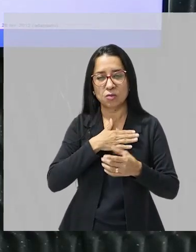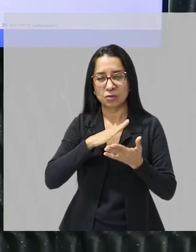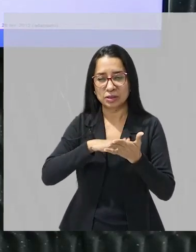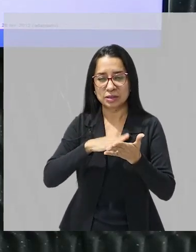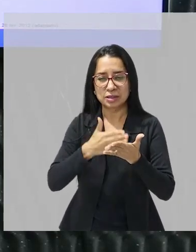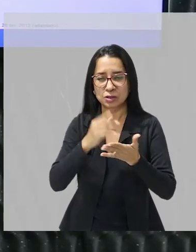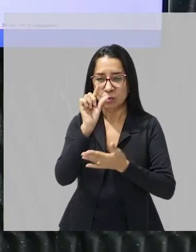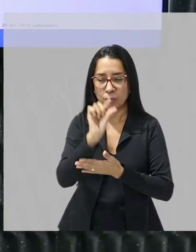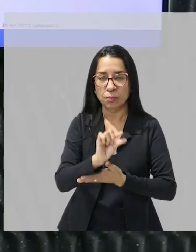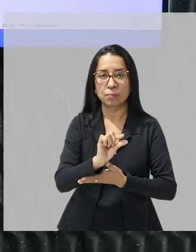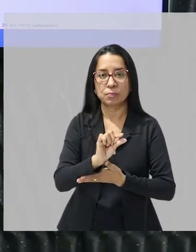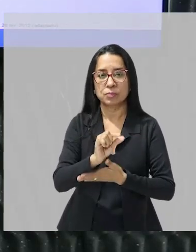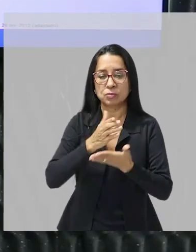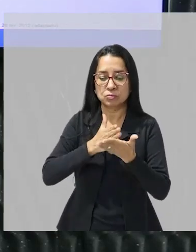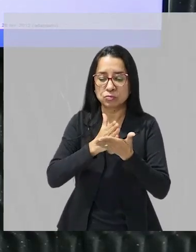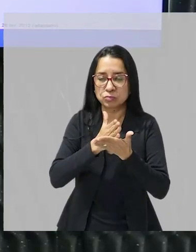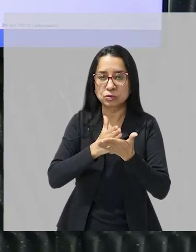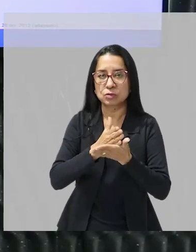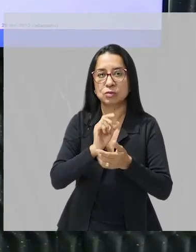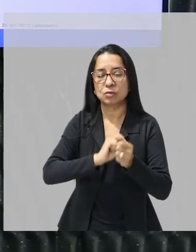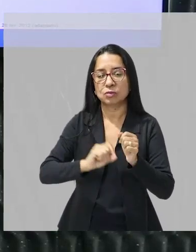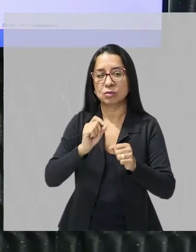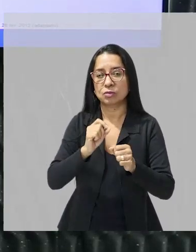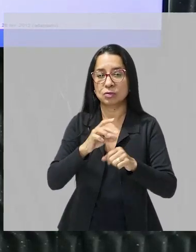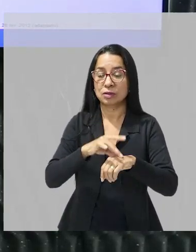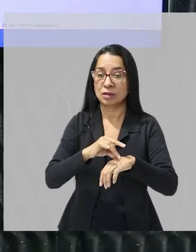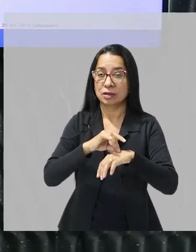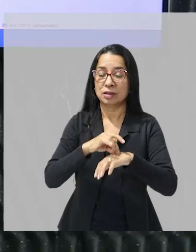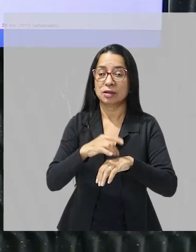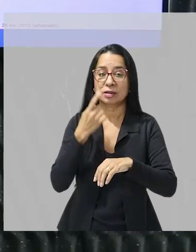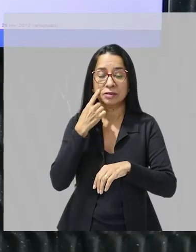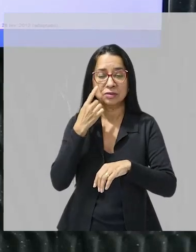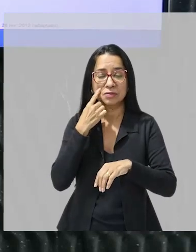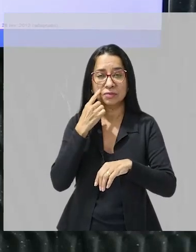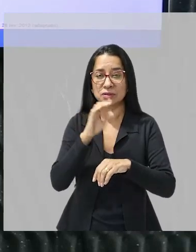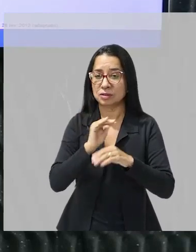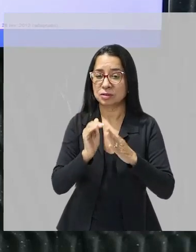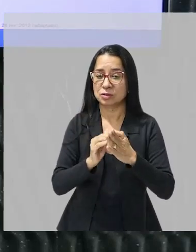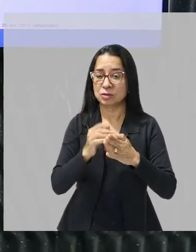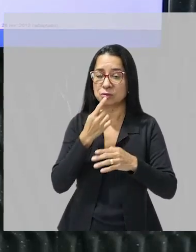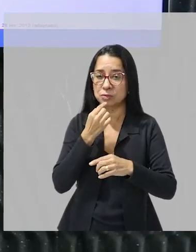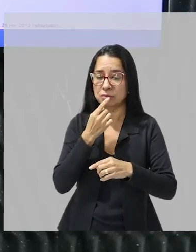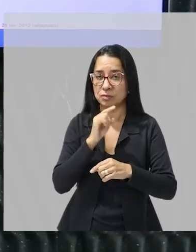Aí quando corta a carne e vê que ela tá toda vermelha dentro, aí o cara diz assim, tá cheio de sangue.